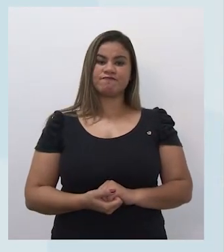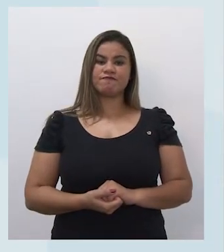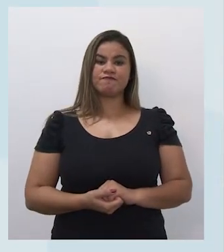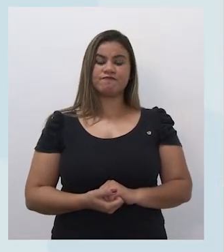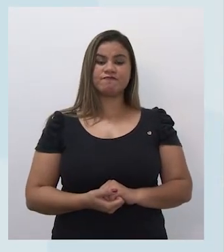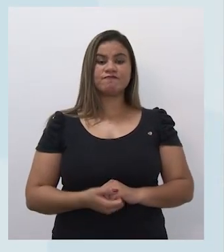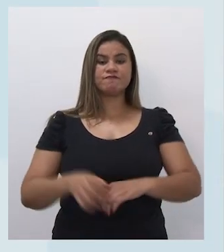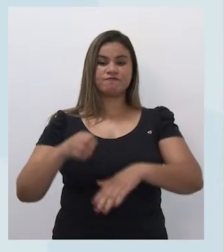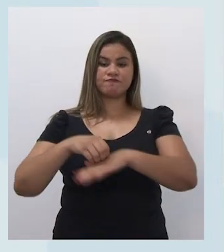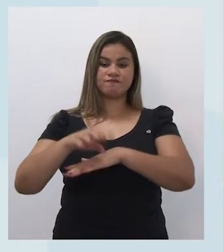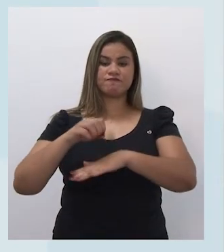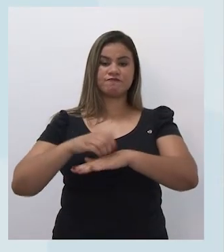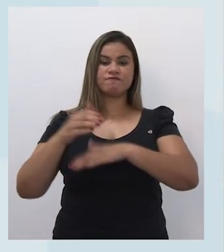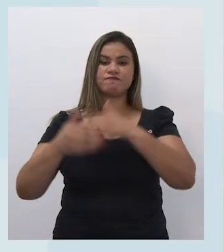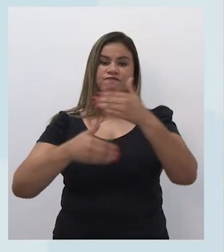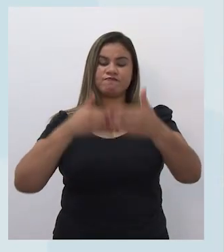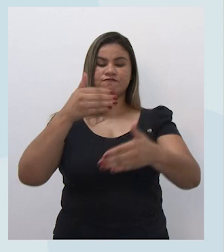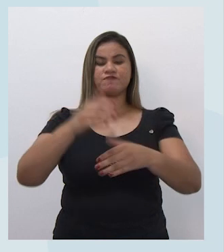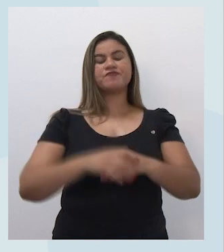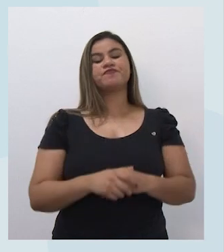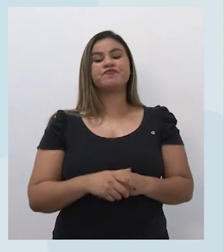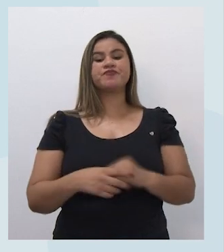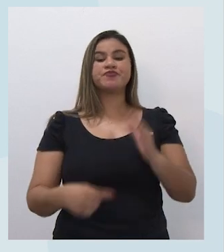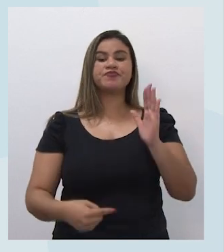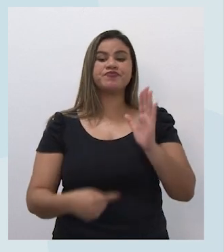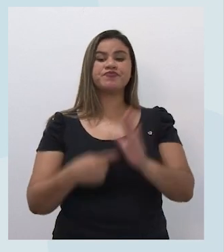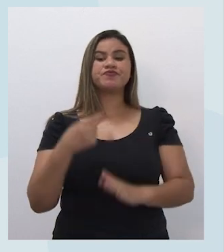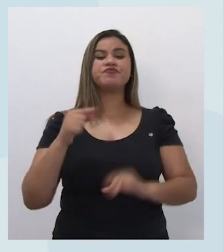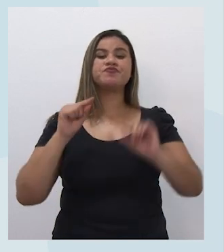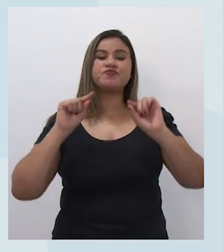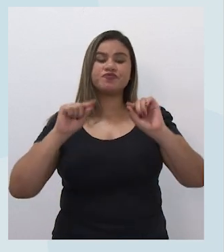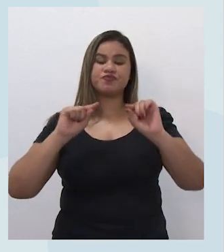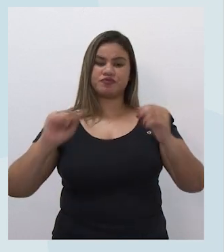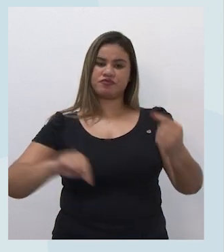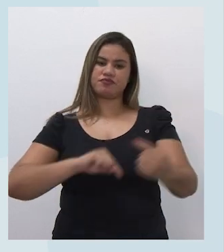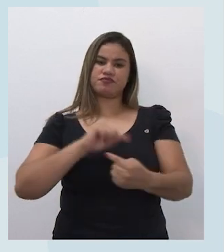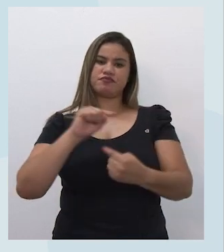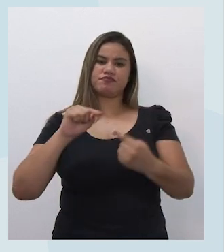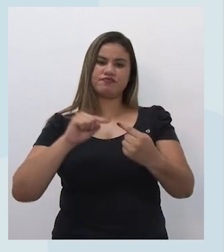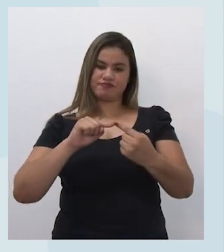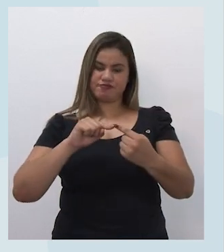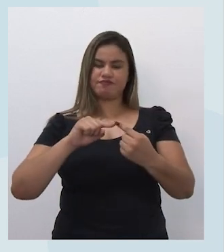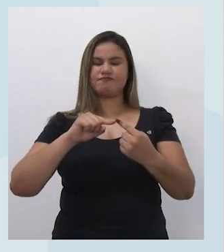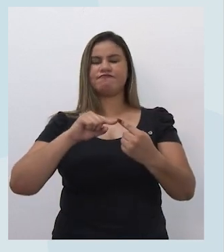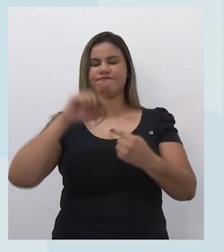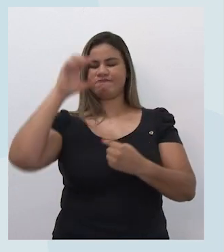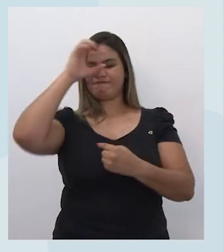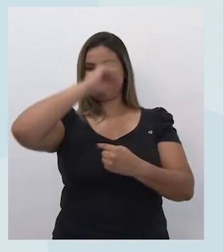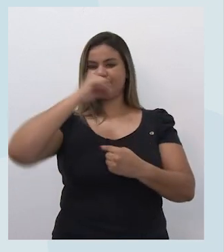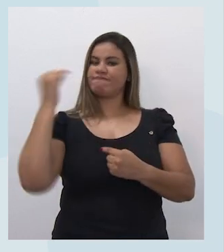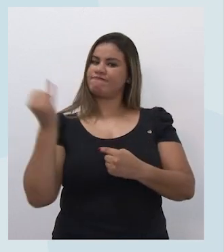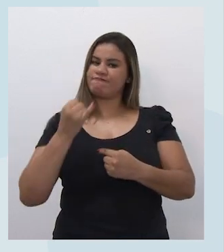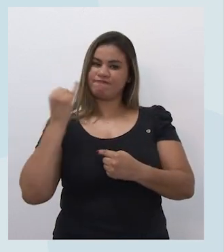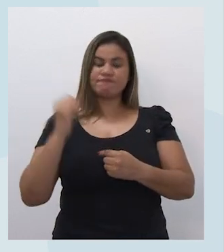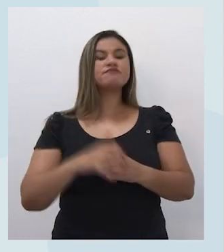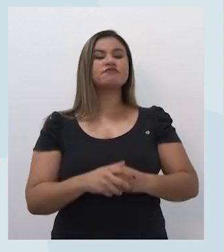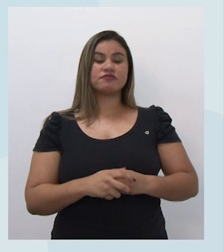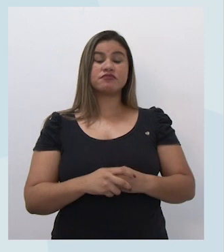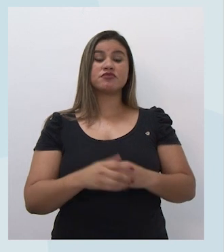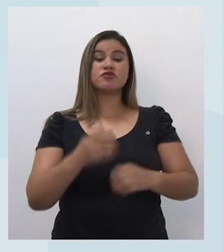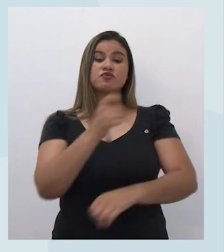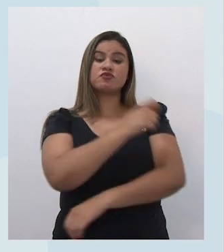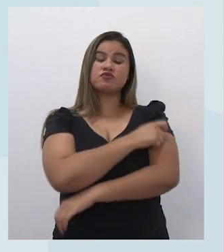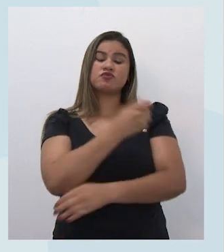que devem ser desenvolvidas. Nós temos aí a primeira, que são os objetivos de aprendizagem, tá certo? Os estudantes